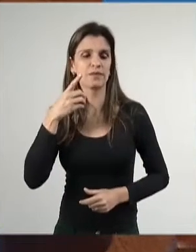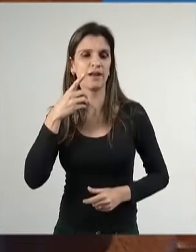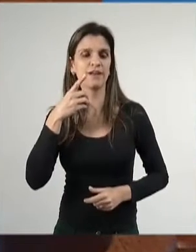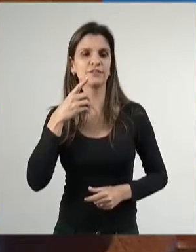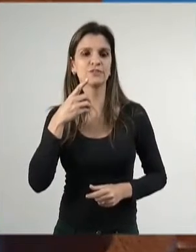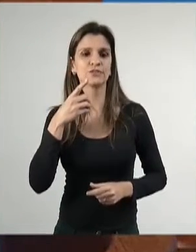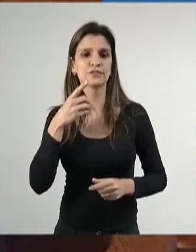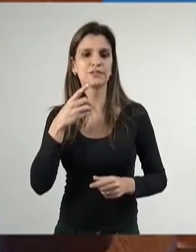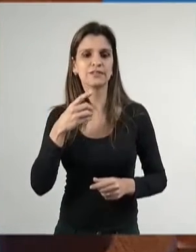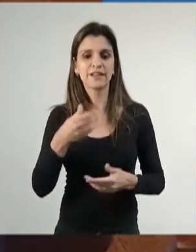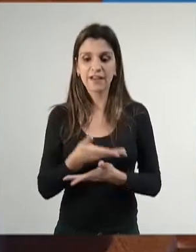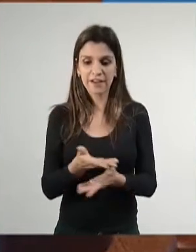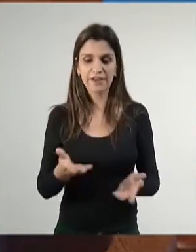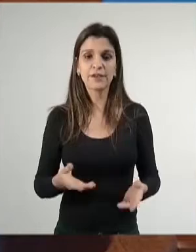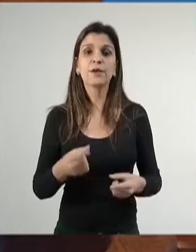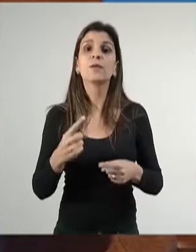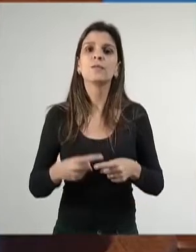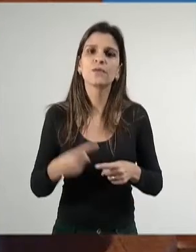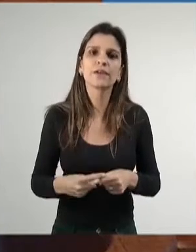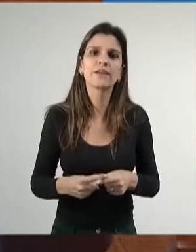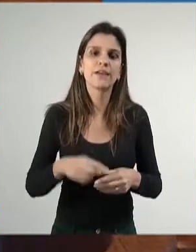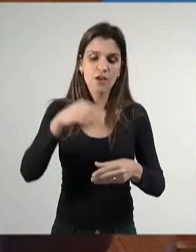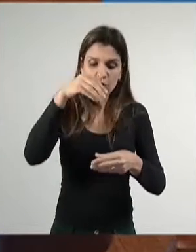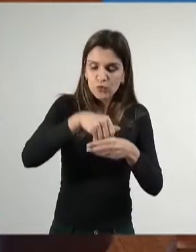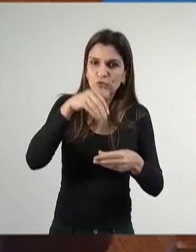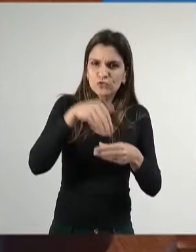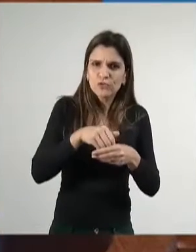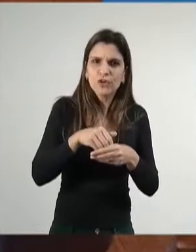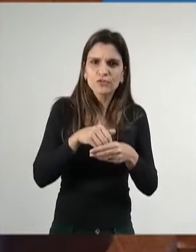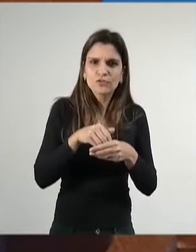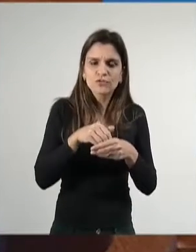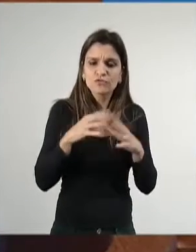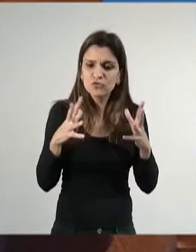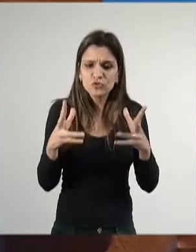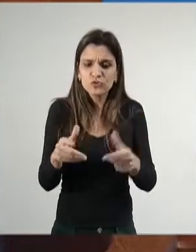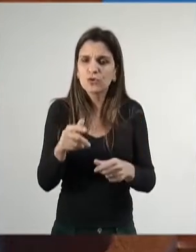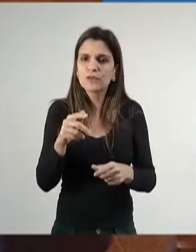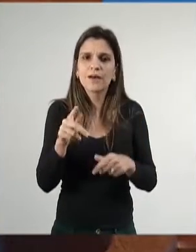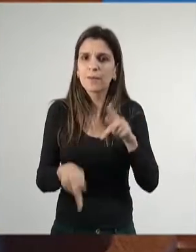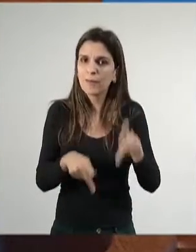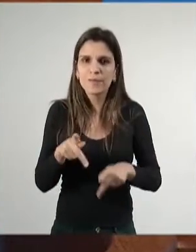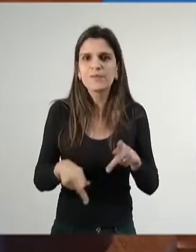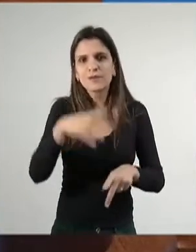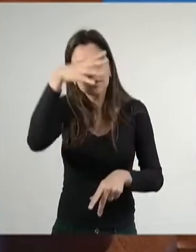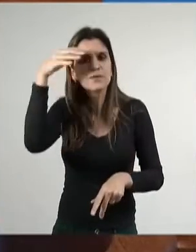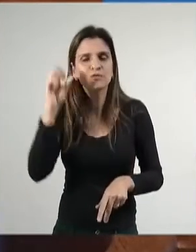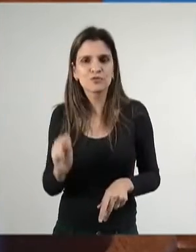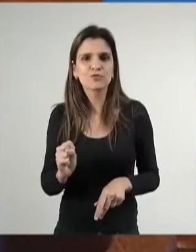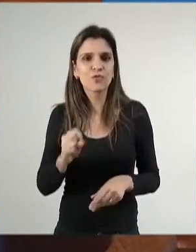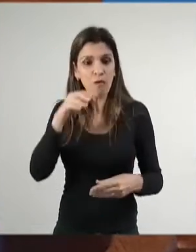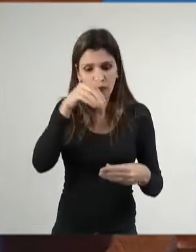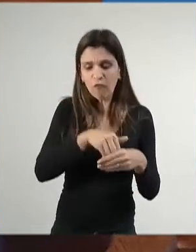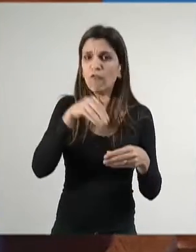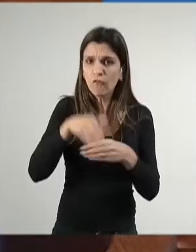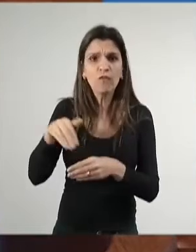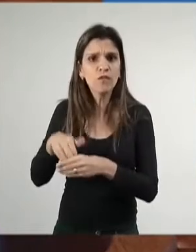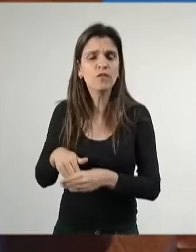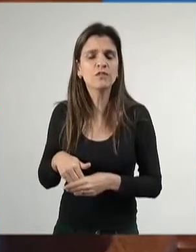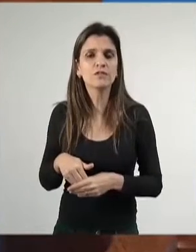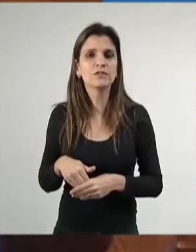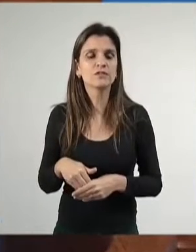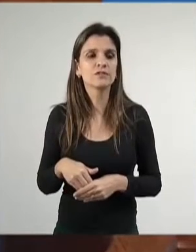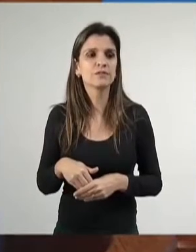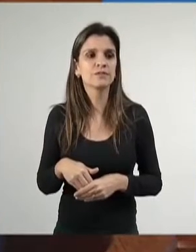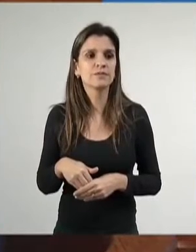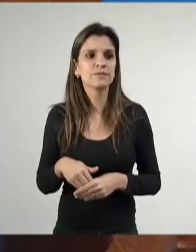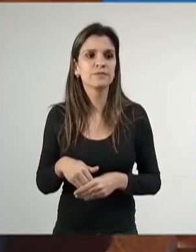Não foi por este ou por aquele. Não foi por esta ou por aquela entidade, esta ou aquela empresa,